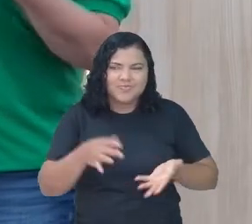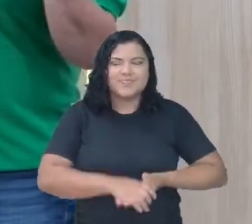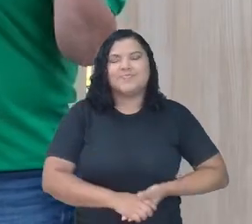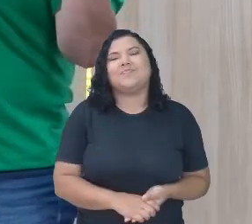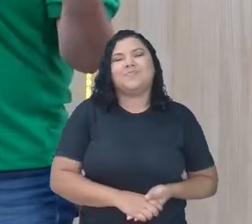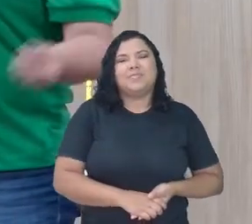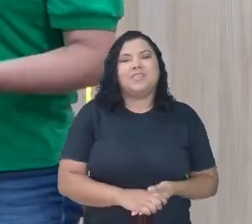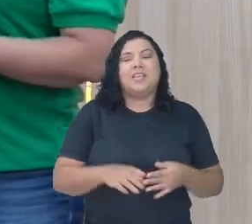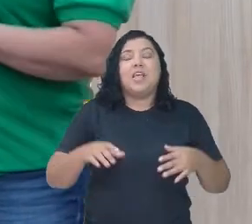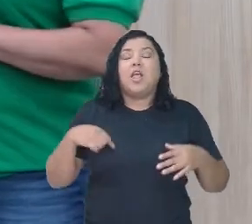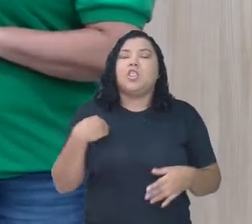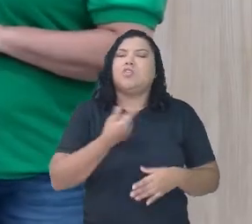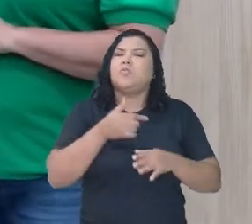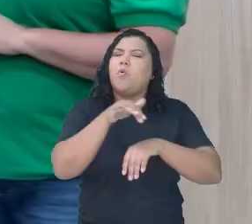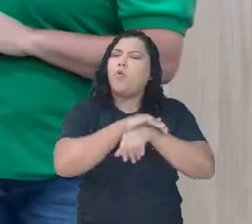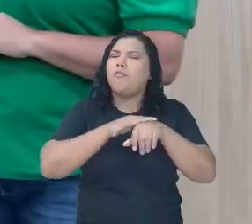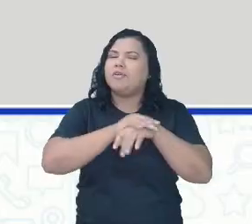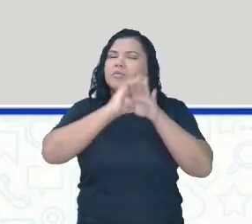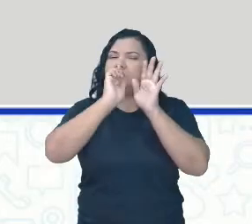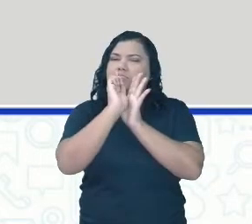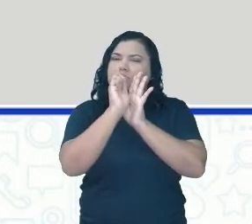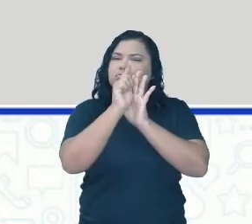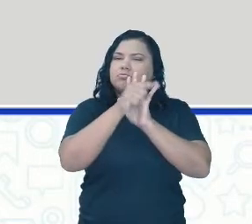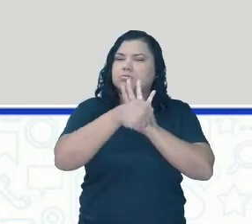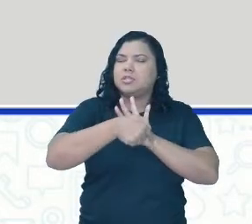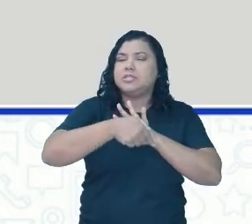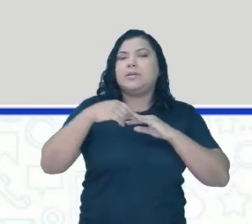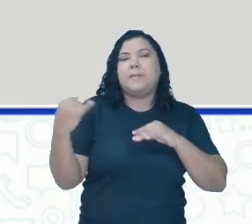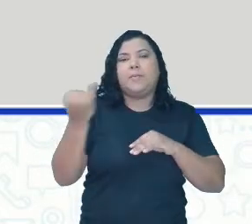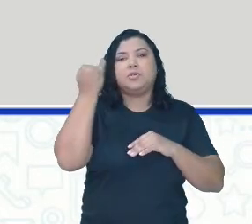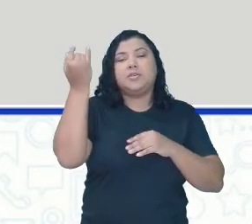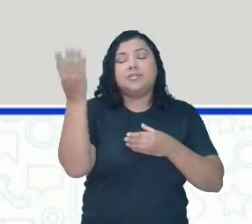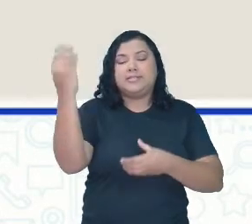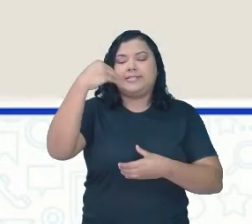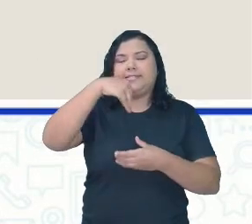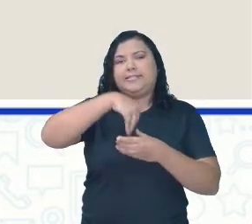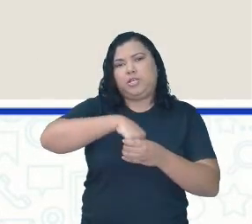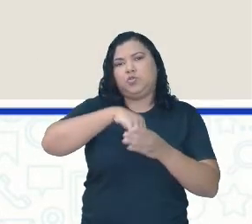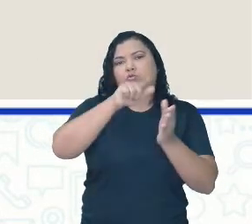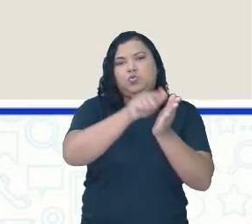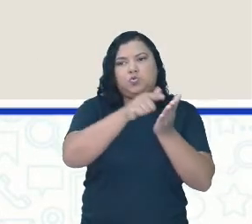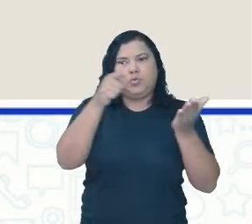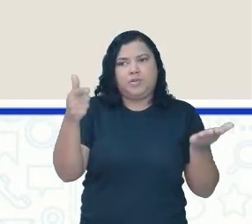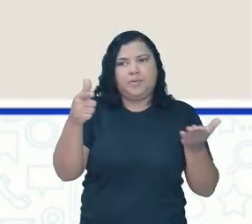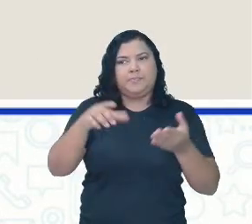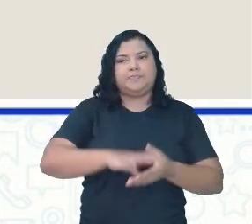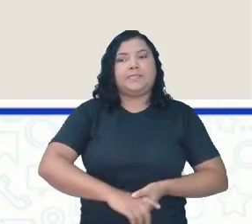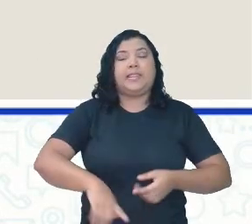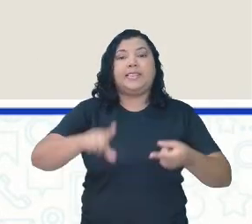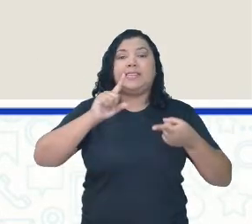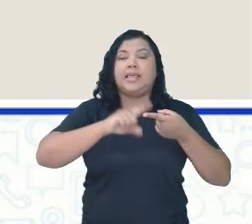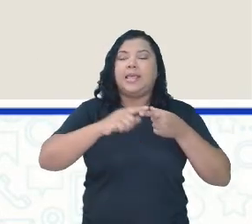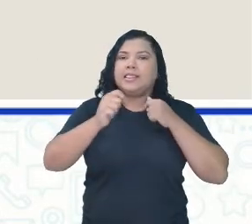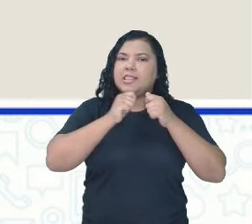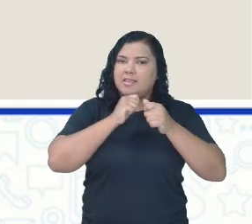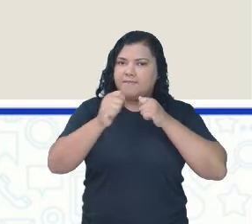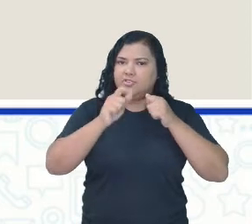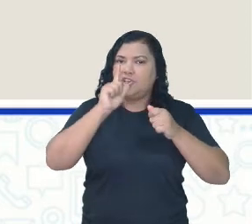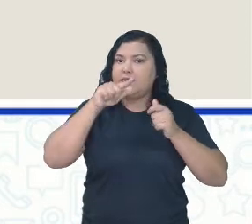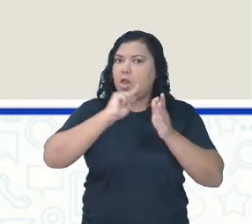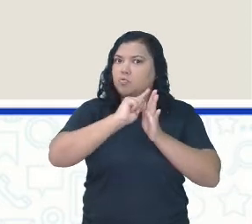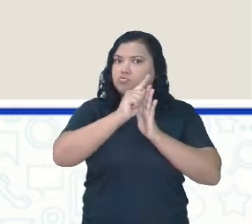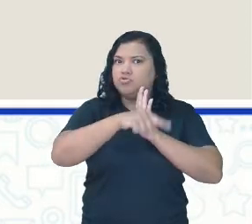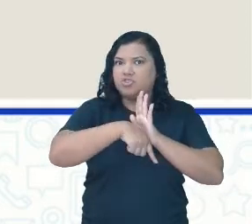Vamos falar dos gêneros mais importantes que fazem parte do jornal. Nós temos, não é, a entrevista, que é um